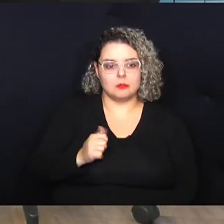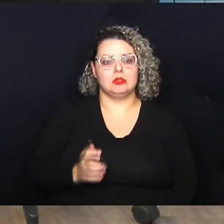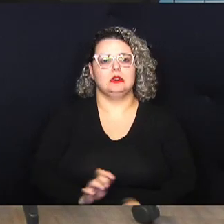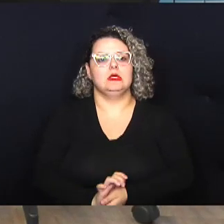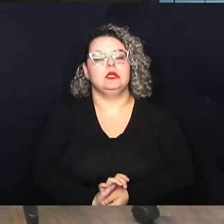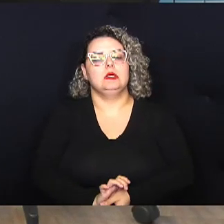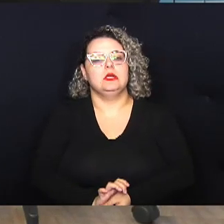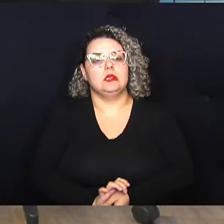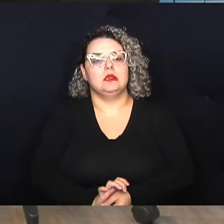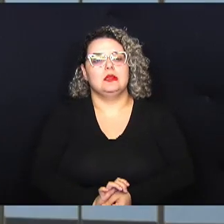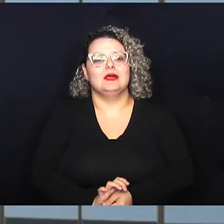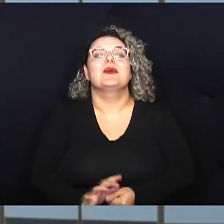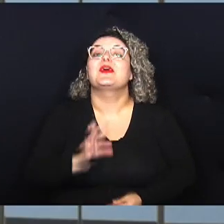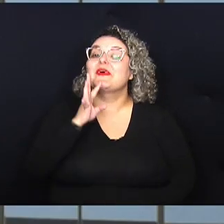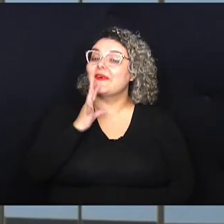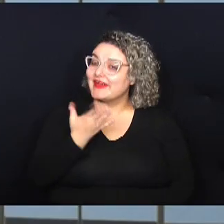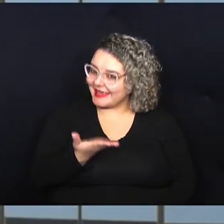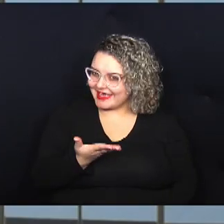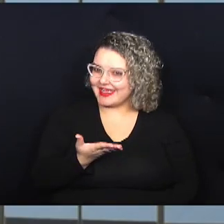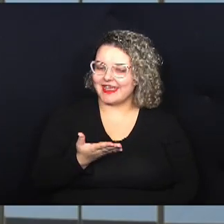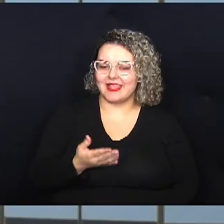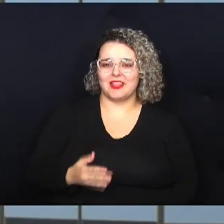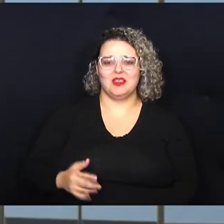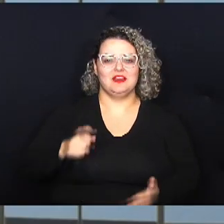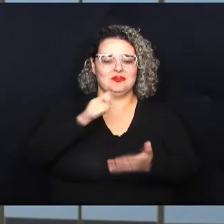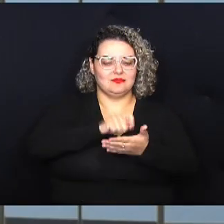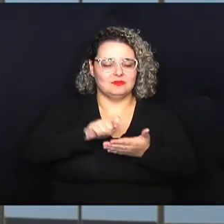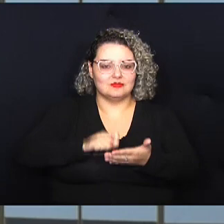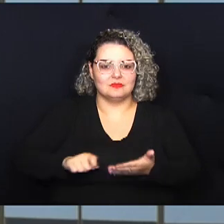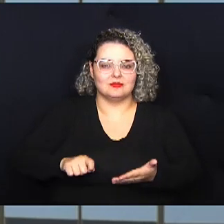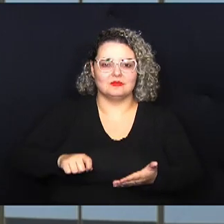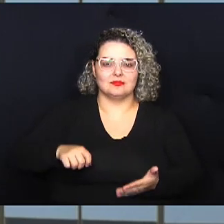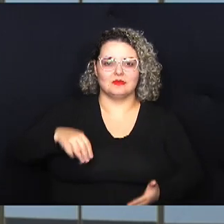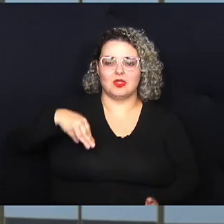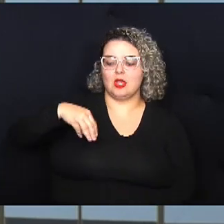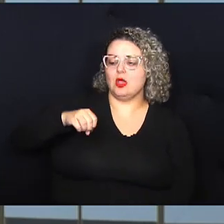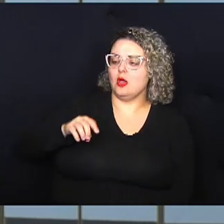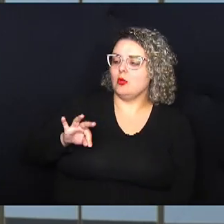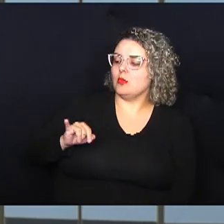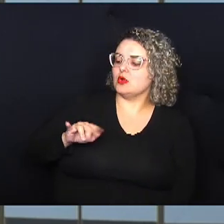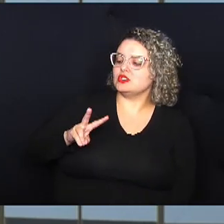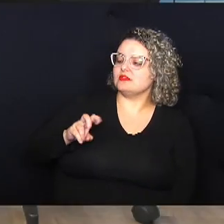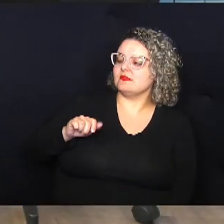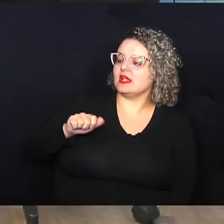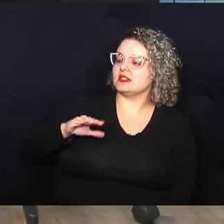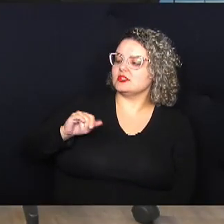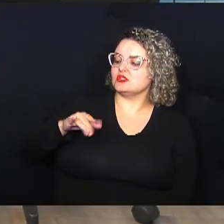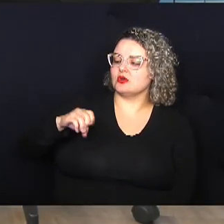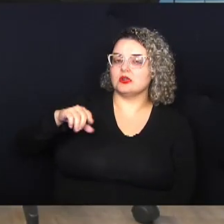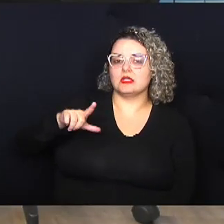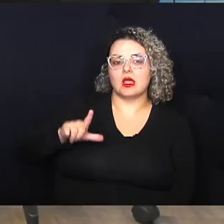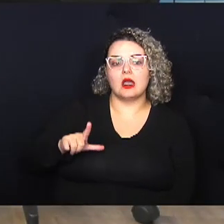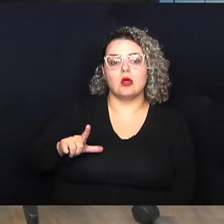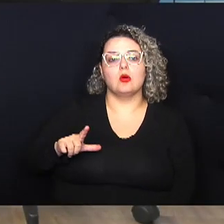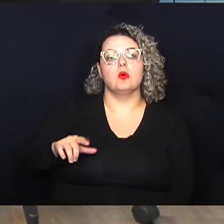Goleman, conhece, tá vendo? Autor do best-seller Emotional Intelligence, de 1995, e um dos principais